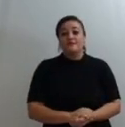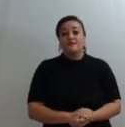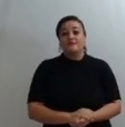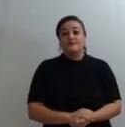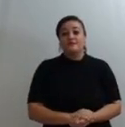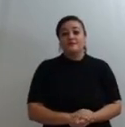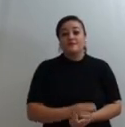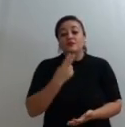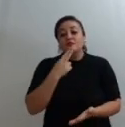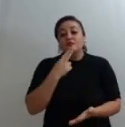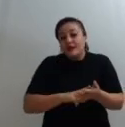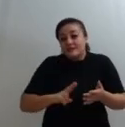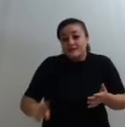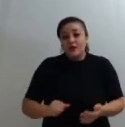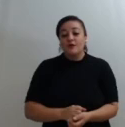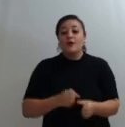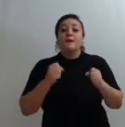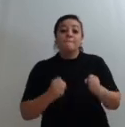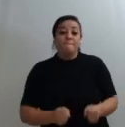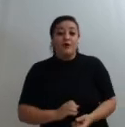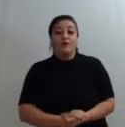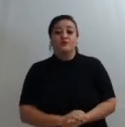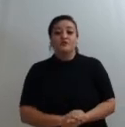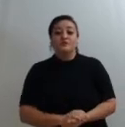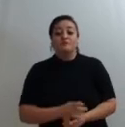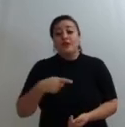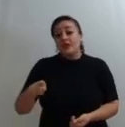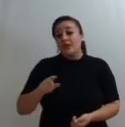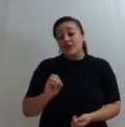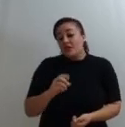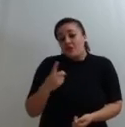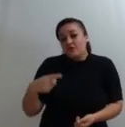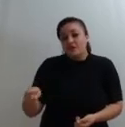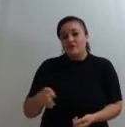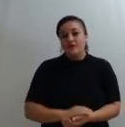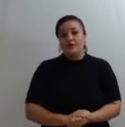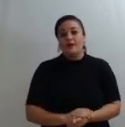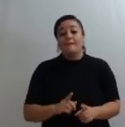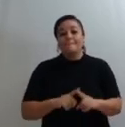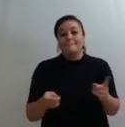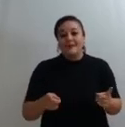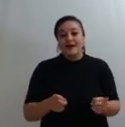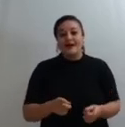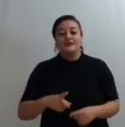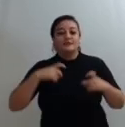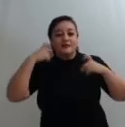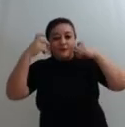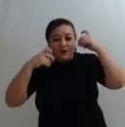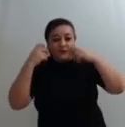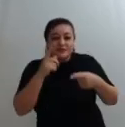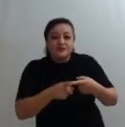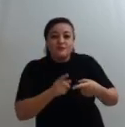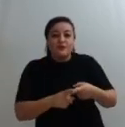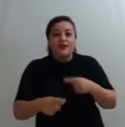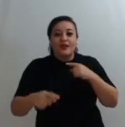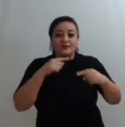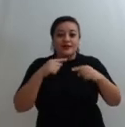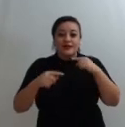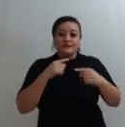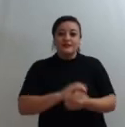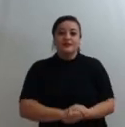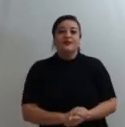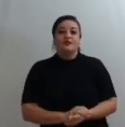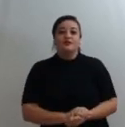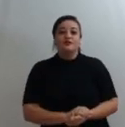ou não, o paciente pode ou não atender. Mas me traz a preocupação, porque tratando-se de um ato